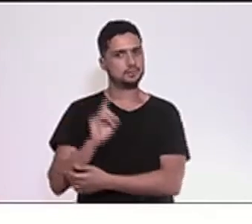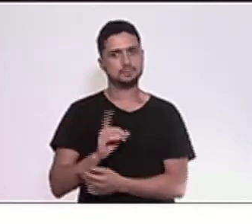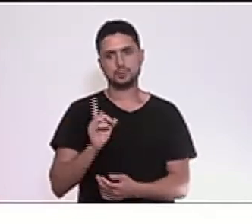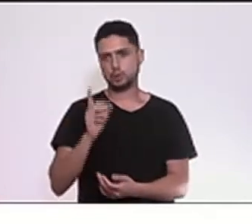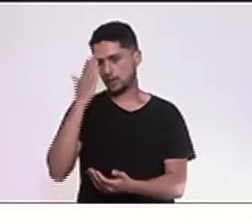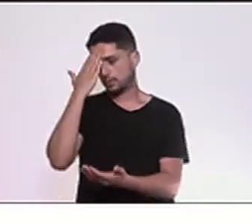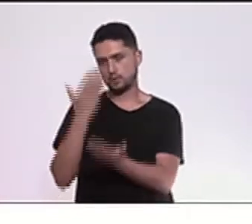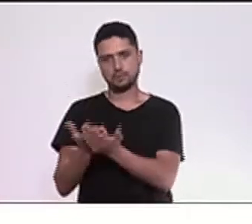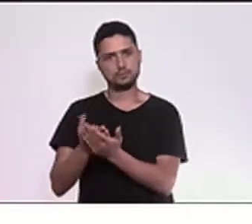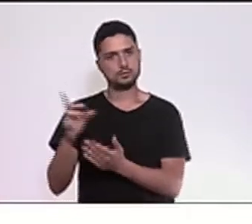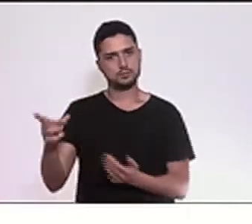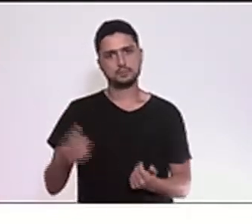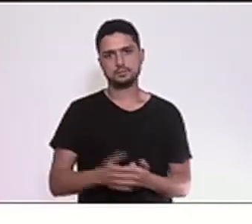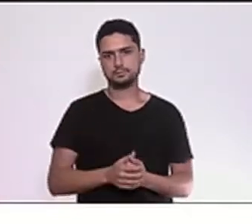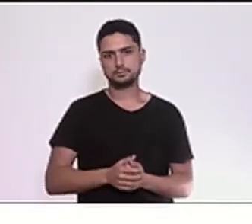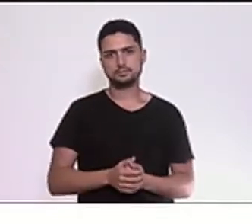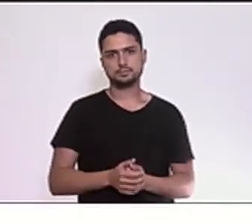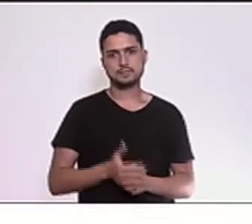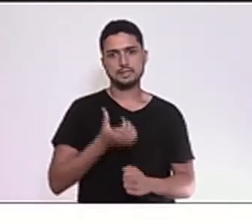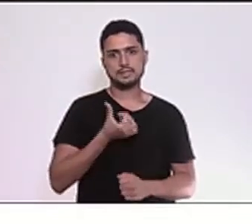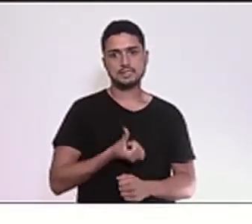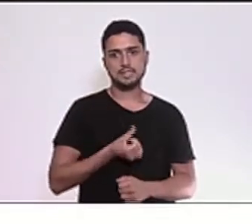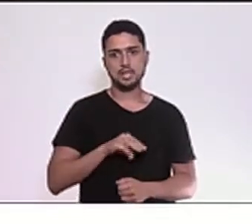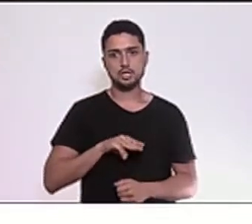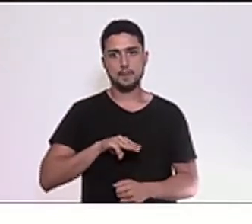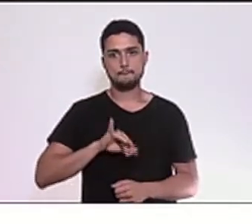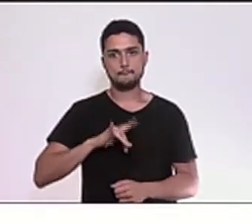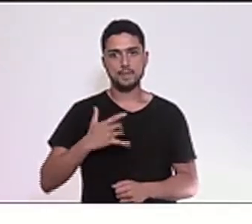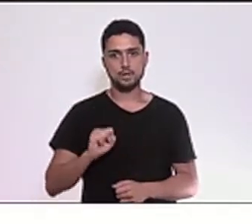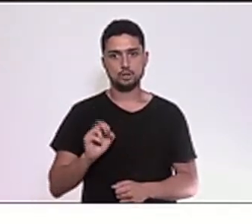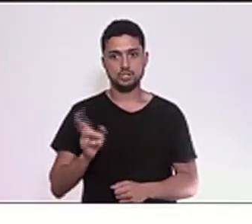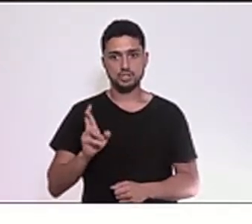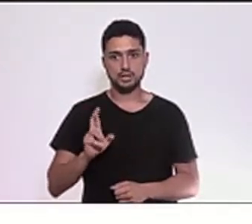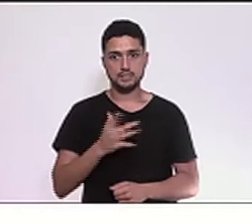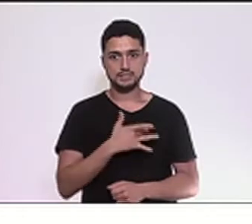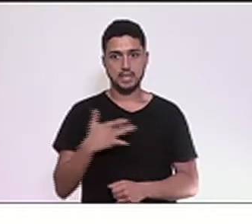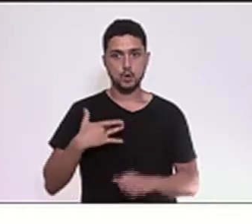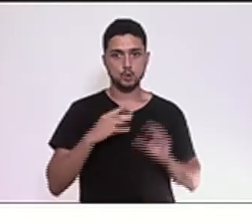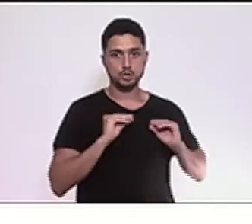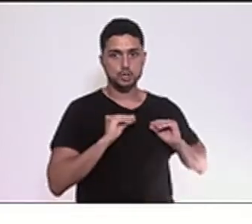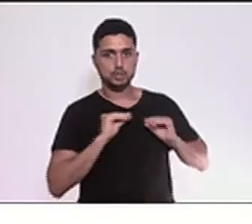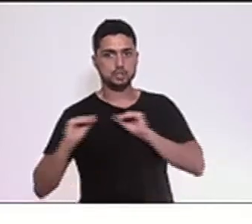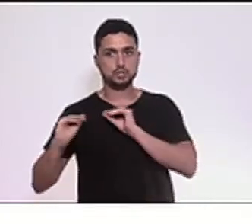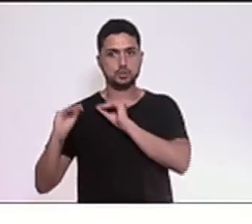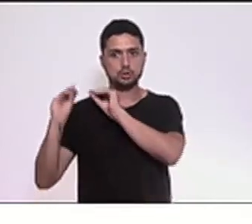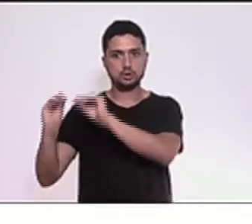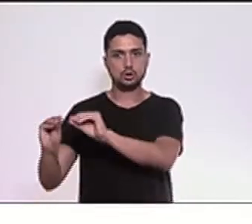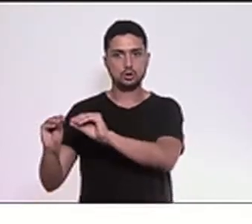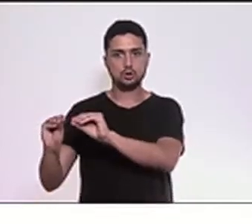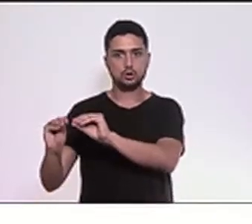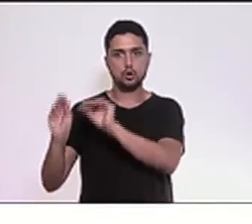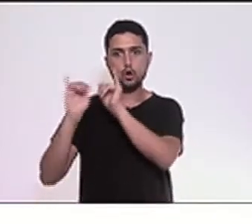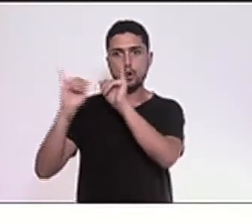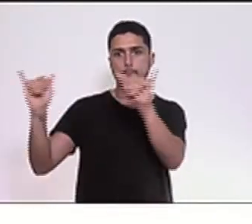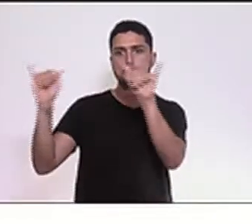Inconfiável. Foram 6 milhões do Fundo Estadual de Saúde destinado para